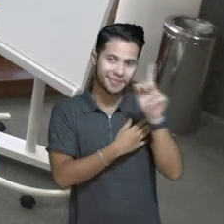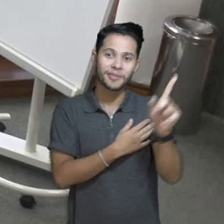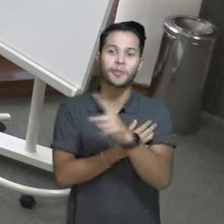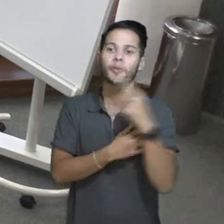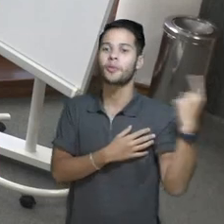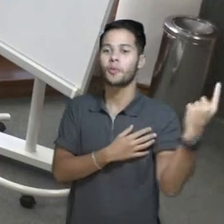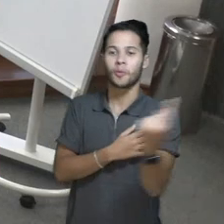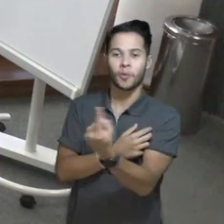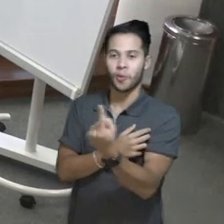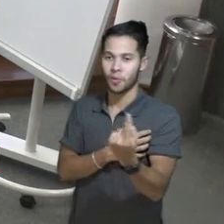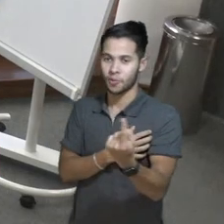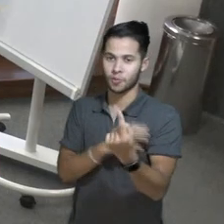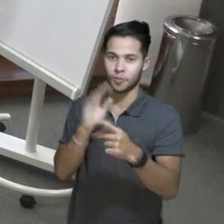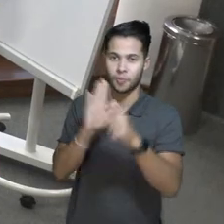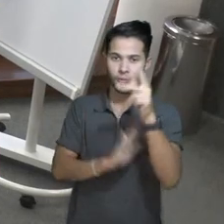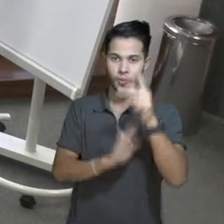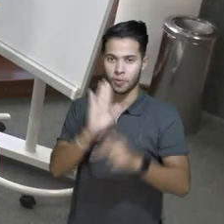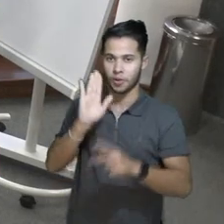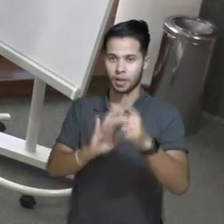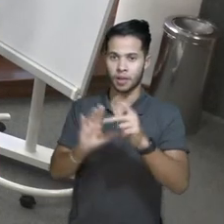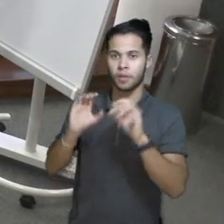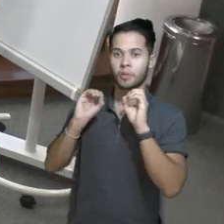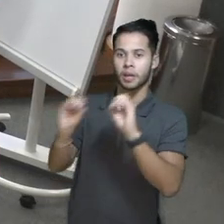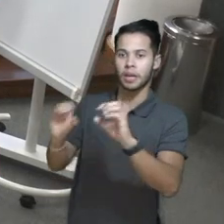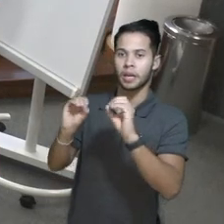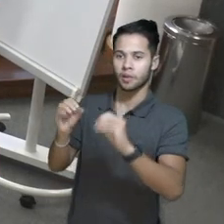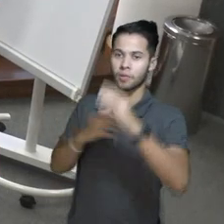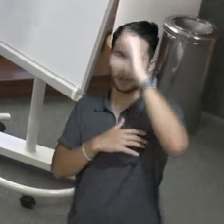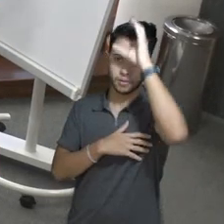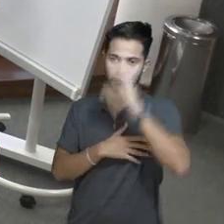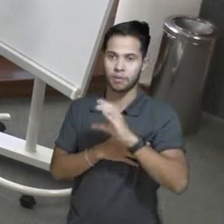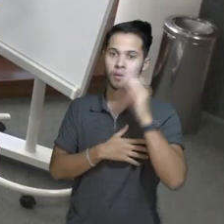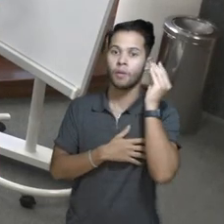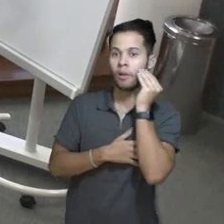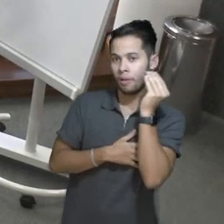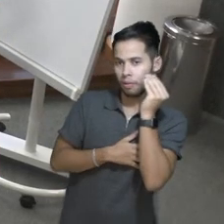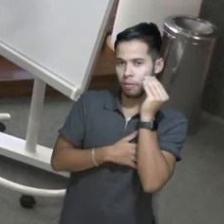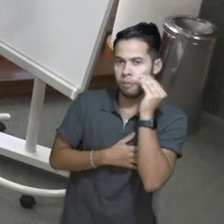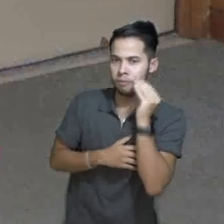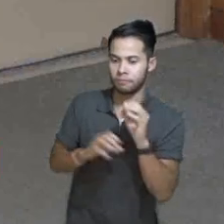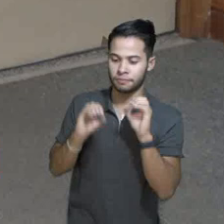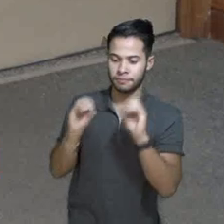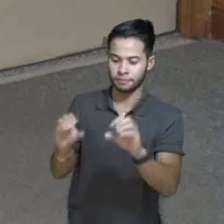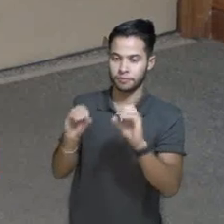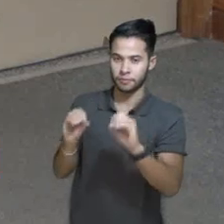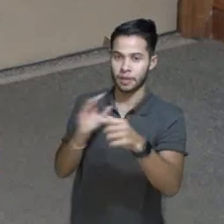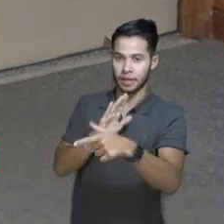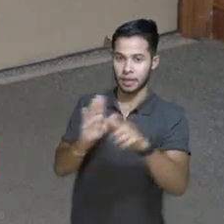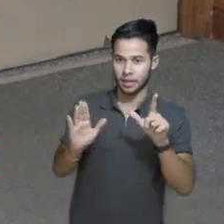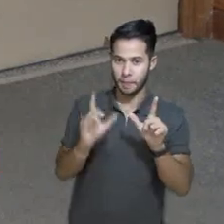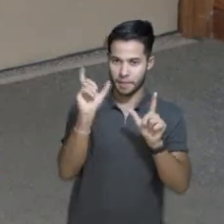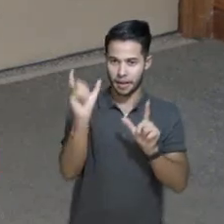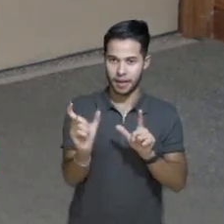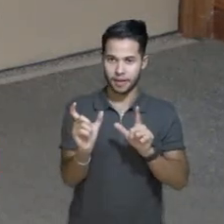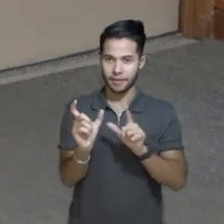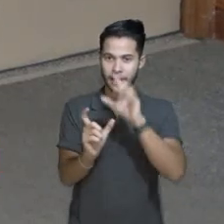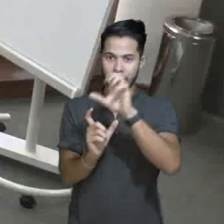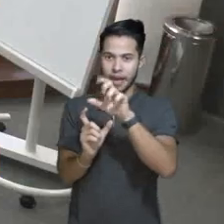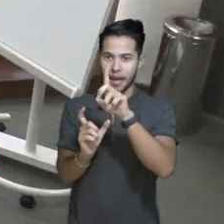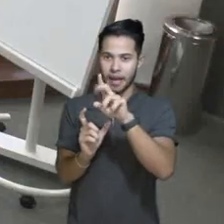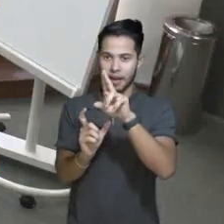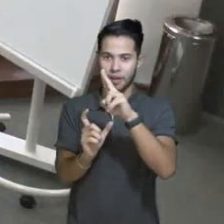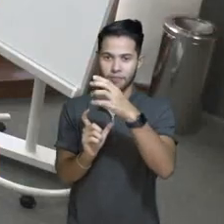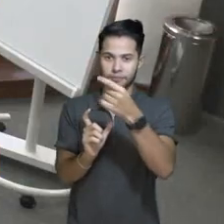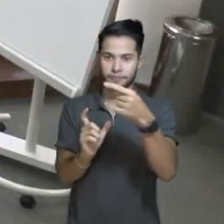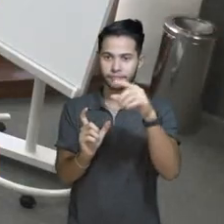programa enfim educando cidadãos obviamente educando vem de educação tá só que nós temos três